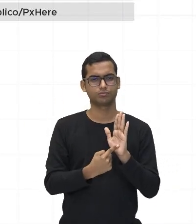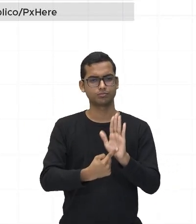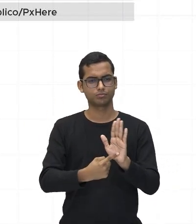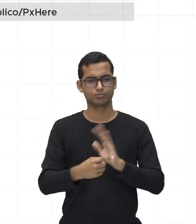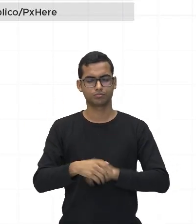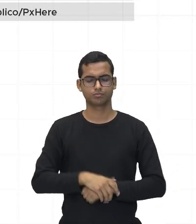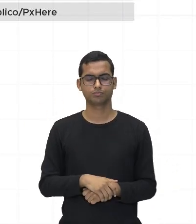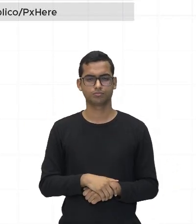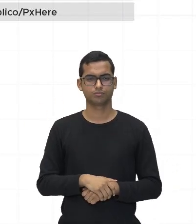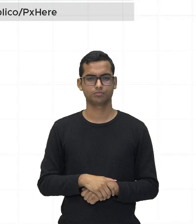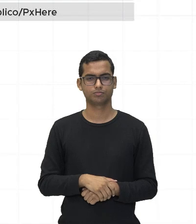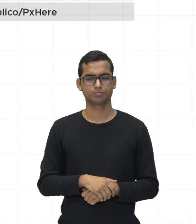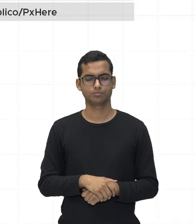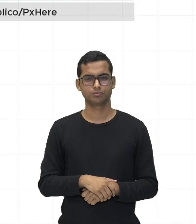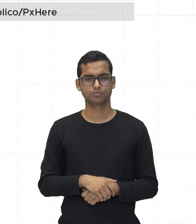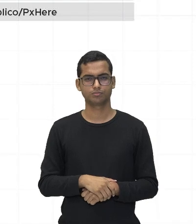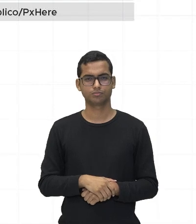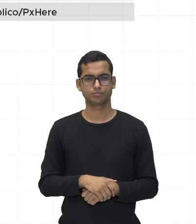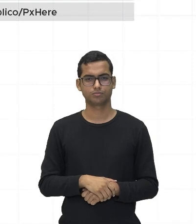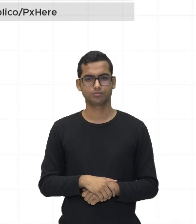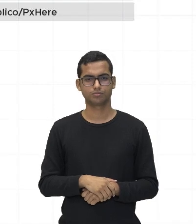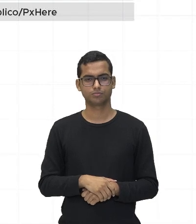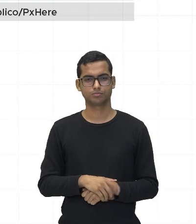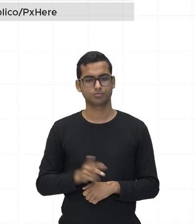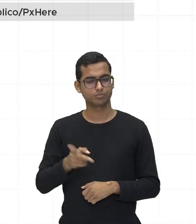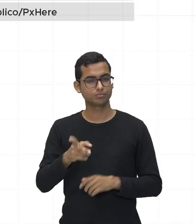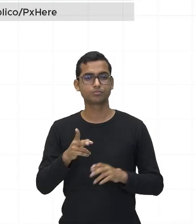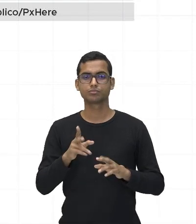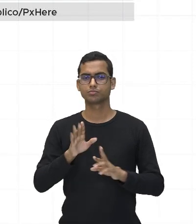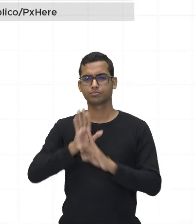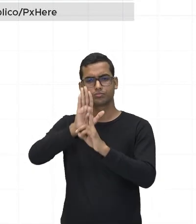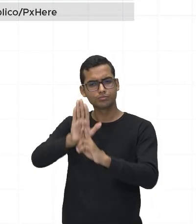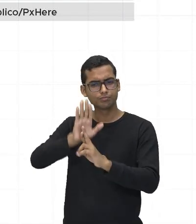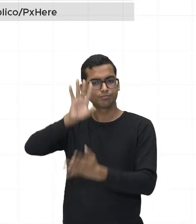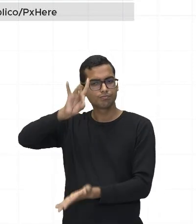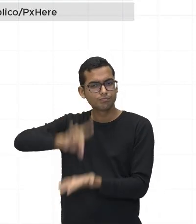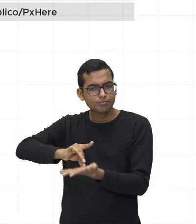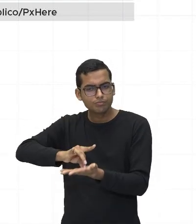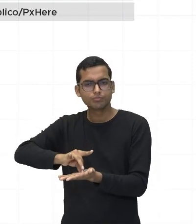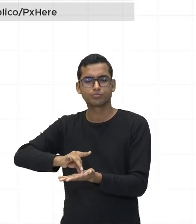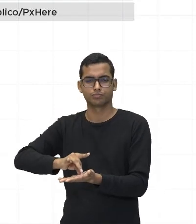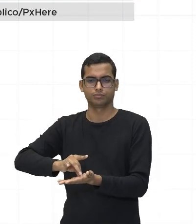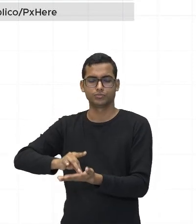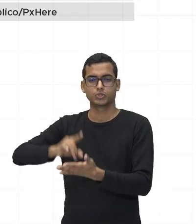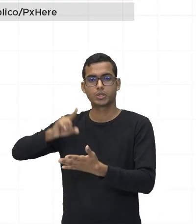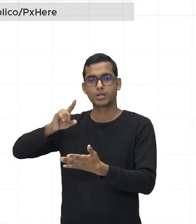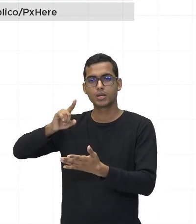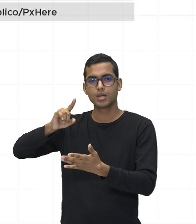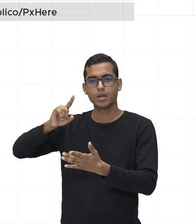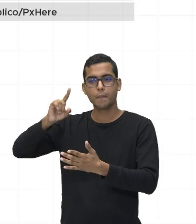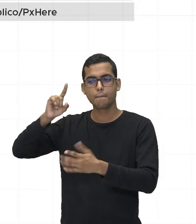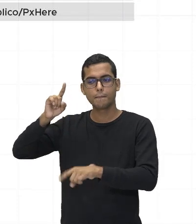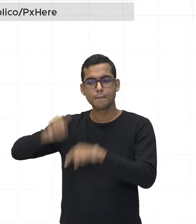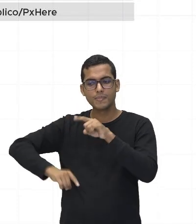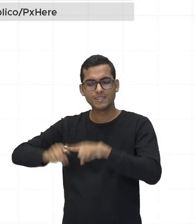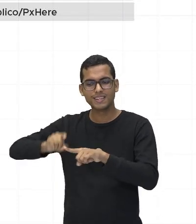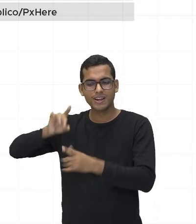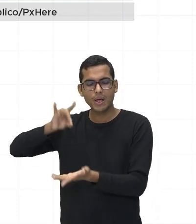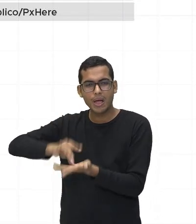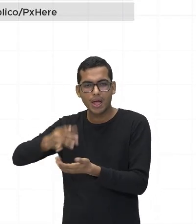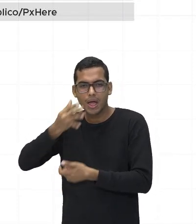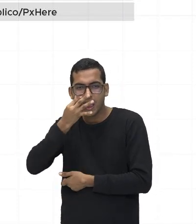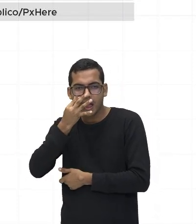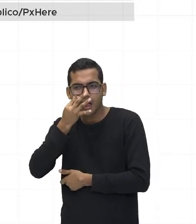que na religião o símbolo sempre representa uma realidade imaterial, uma parte da fé